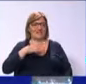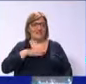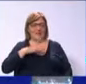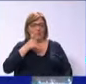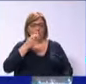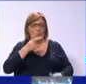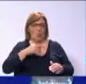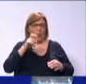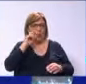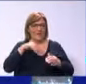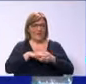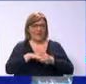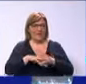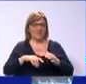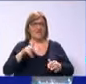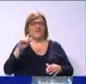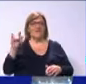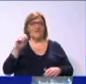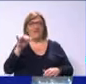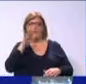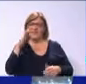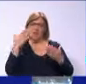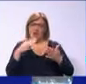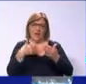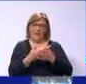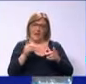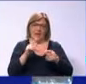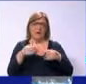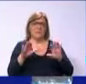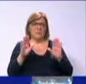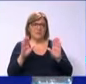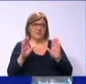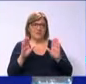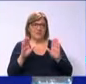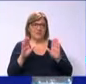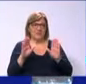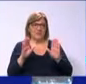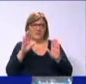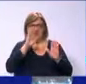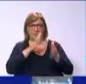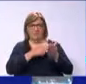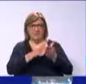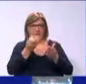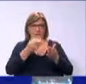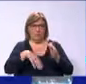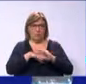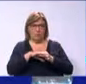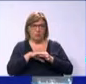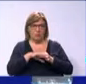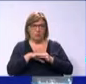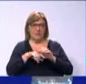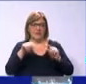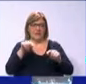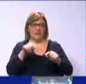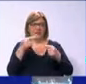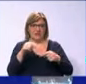filipe vieira entendo que se quer para já não deve dar no entanto se isso passar se no topo do porto é aquilo que